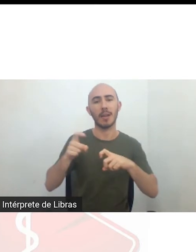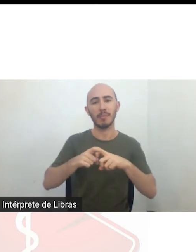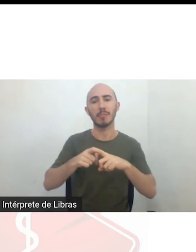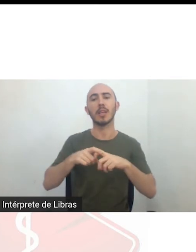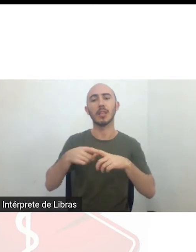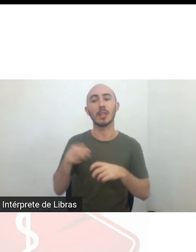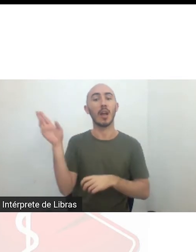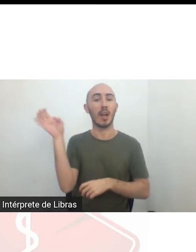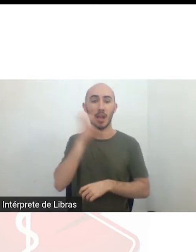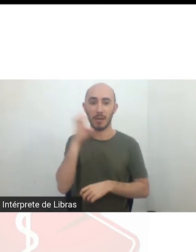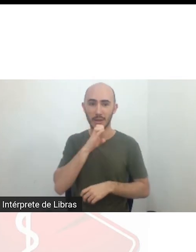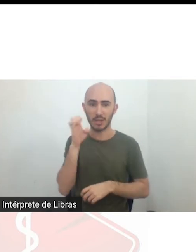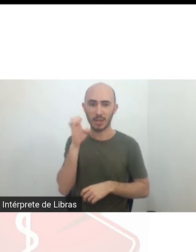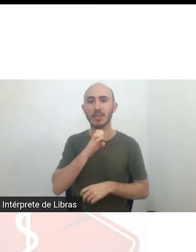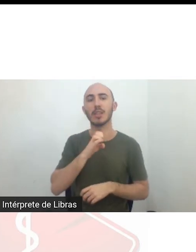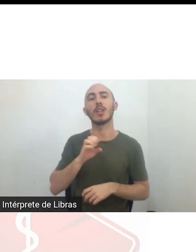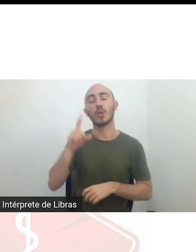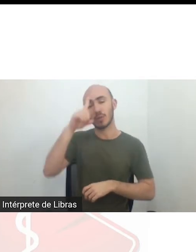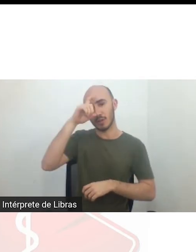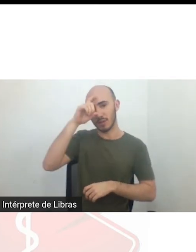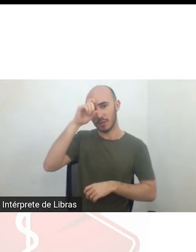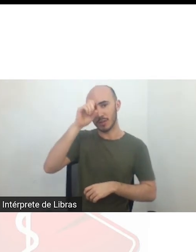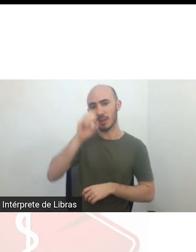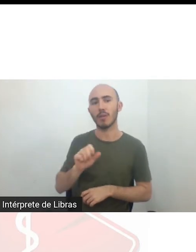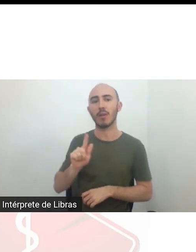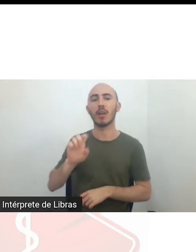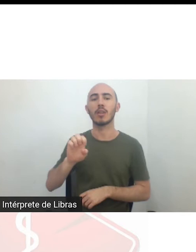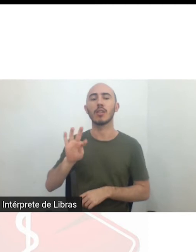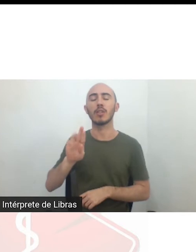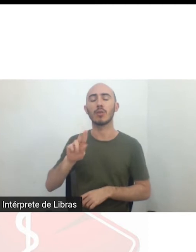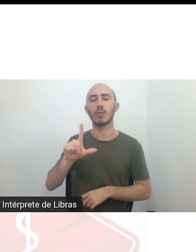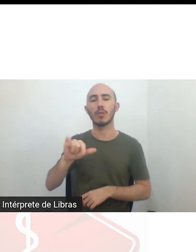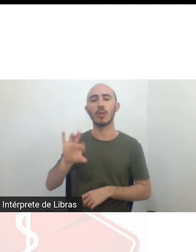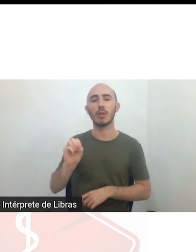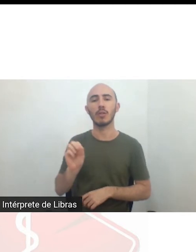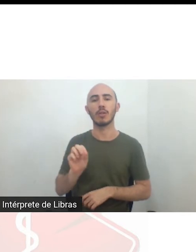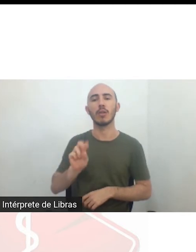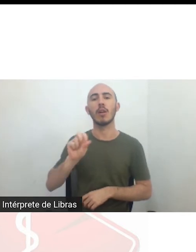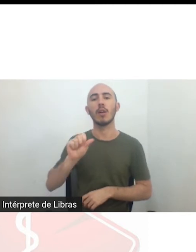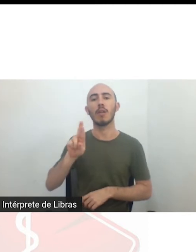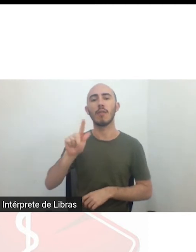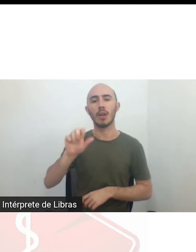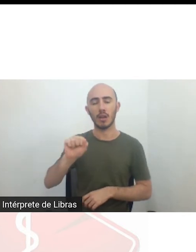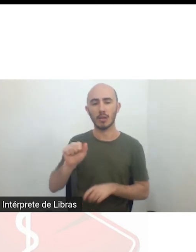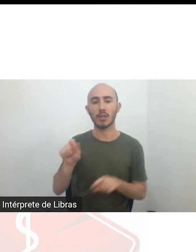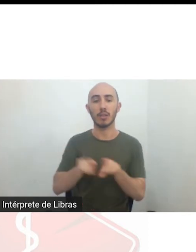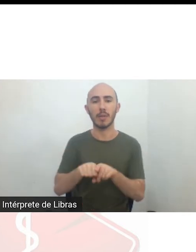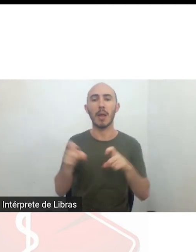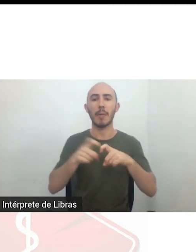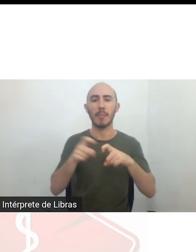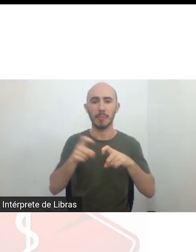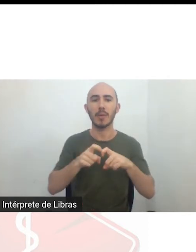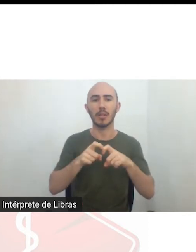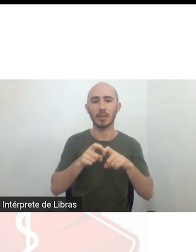Vargas, médica clínica da emergência do Hospital da Unimed Recife e médica da emergência e evolucionista